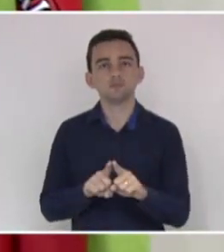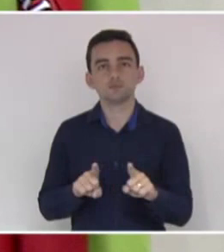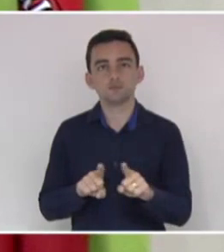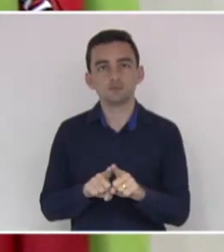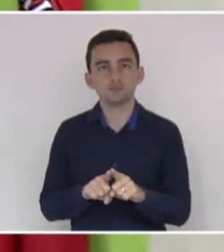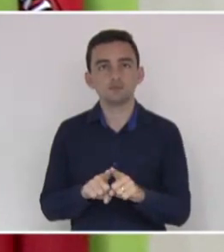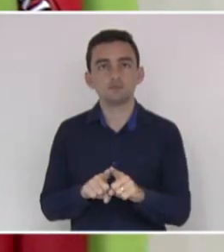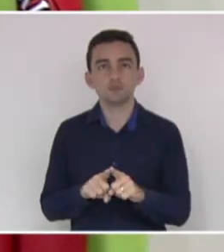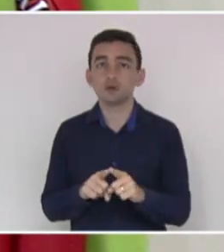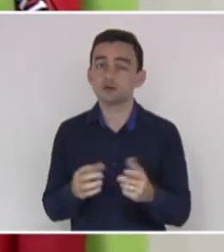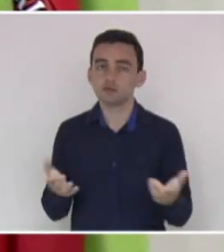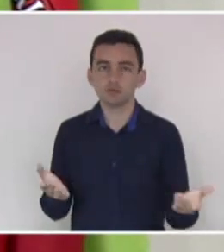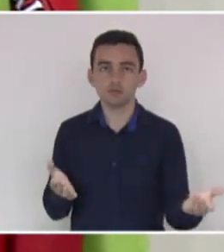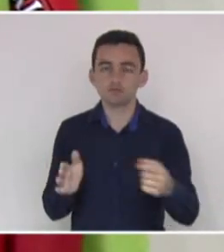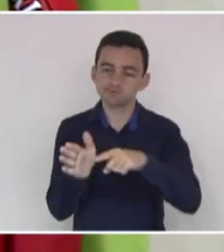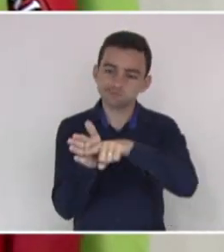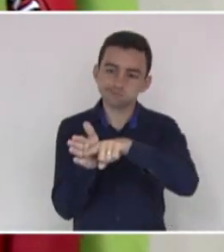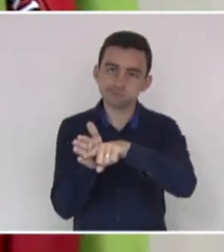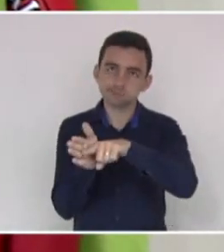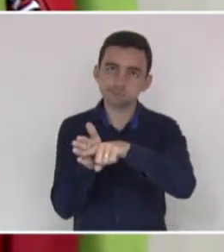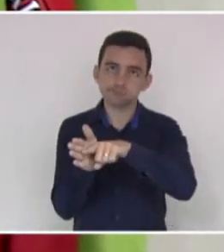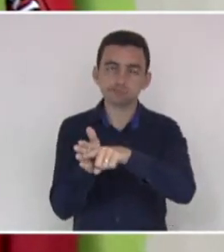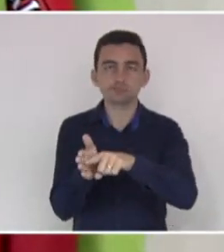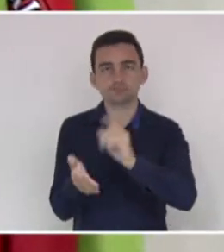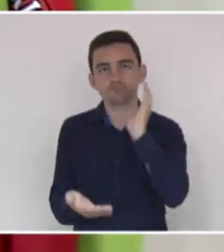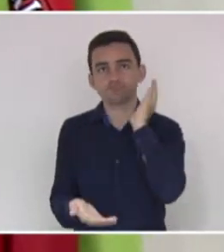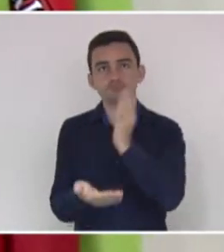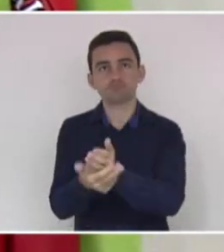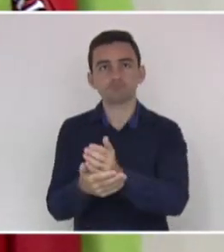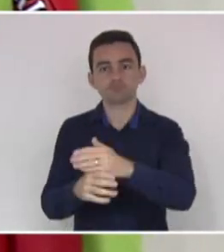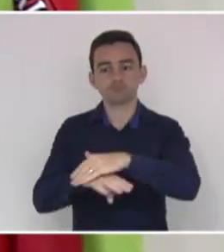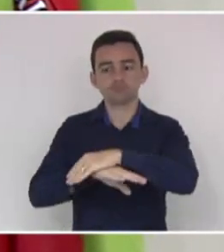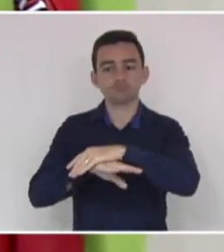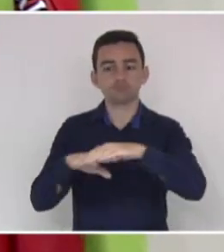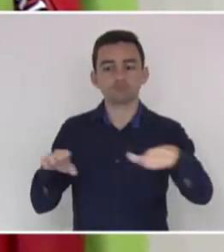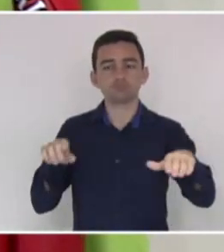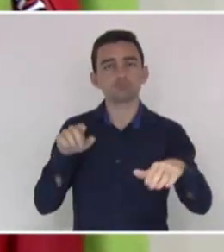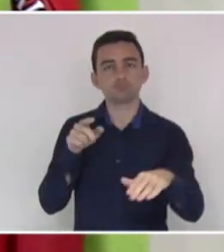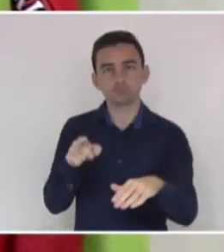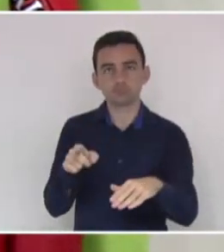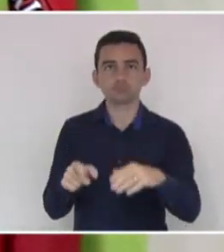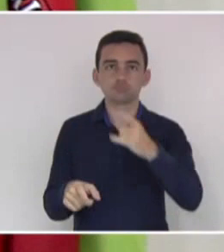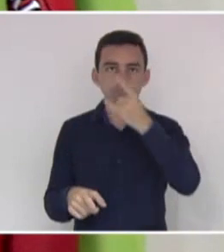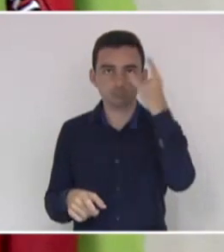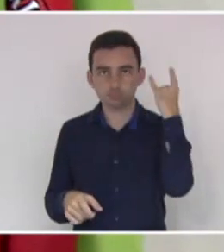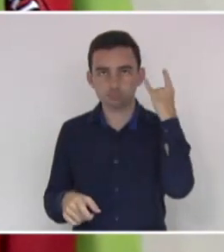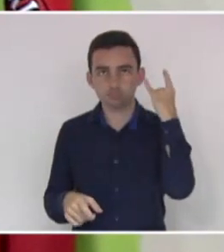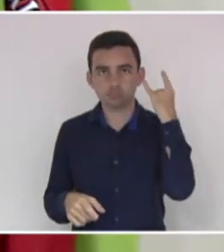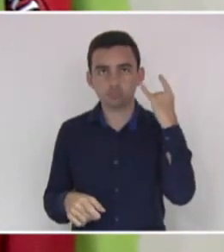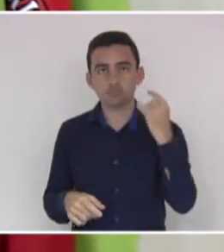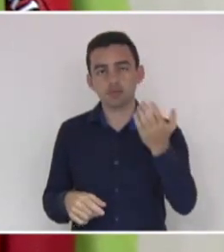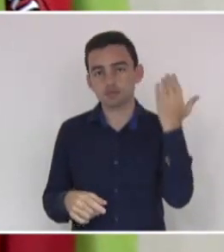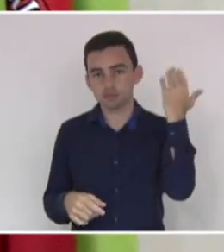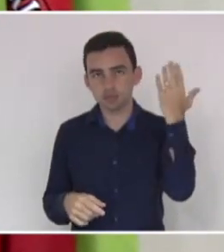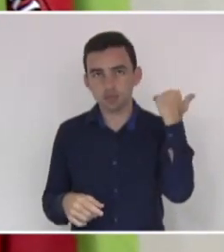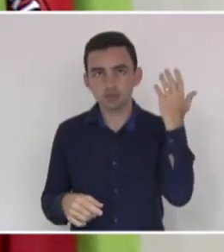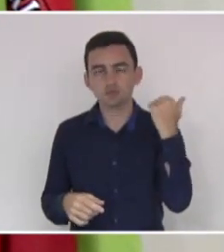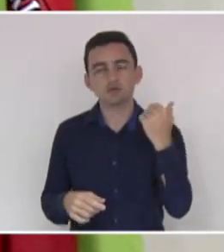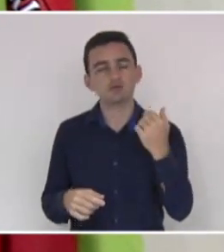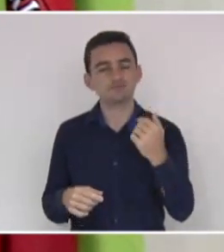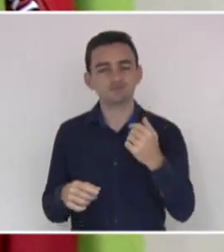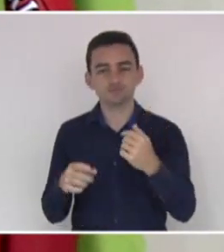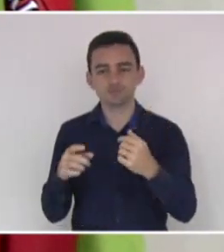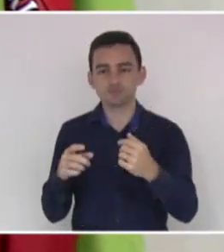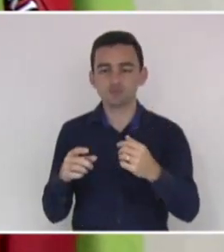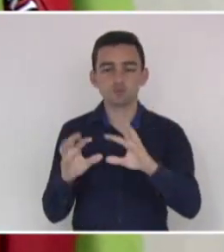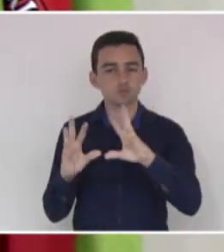está sendo desbaratada mais uma quadrilha que vinha assolando com a paz e a paciência de